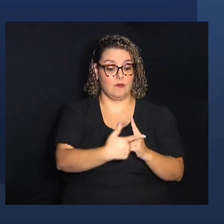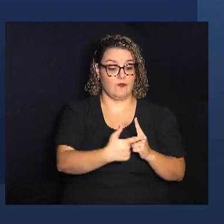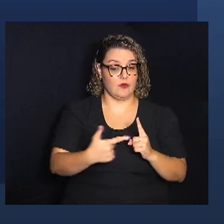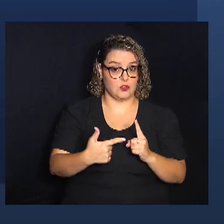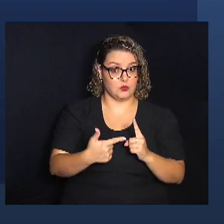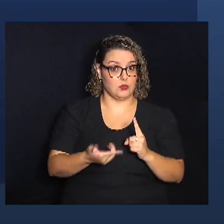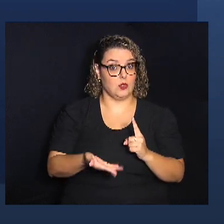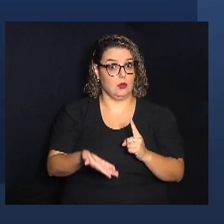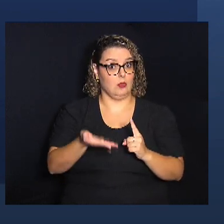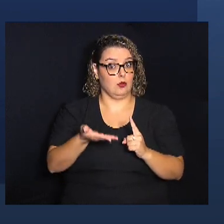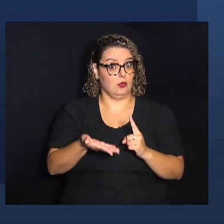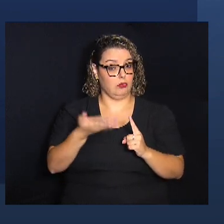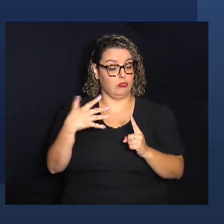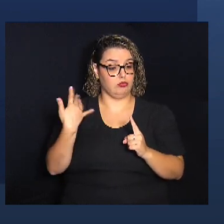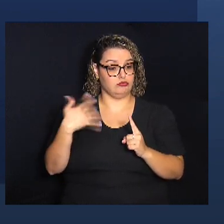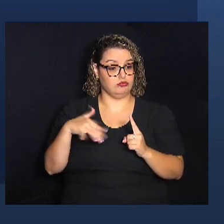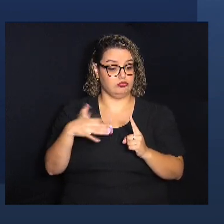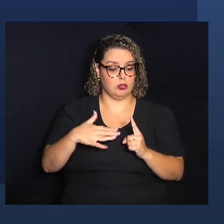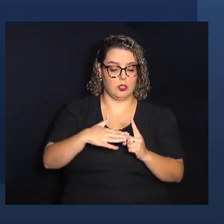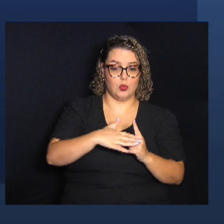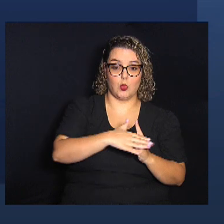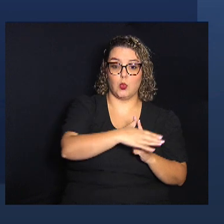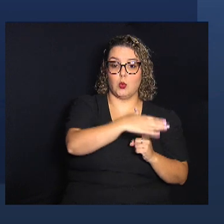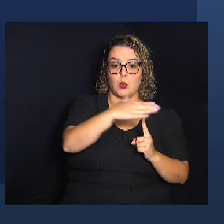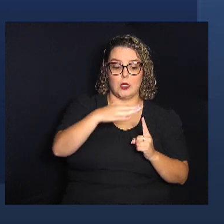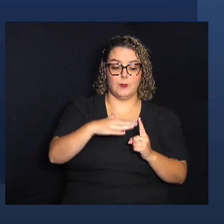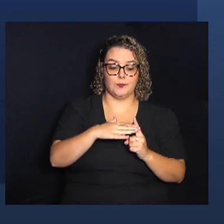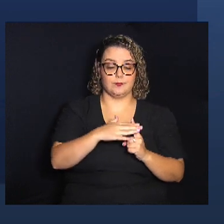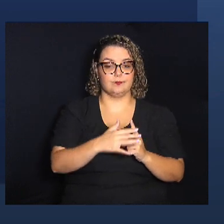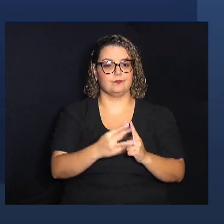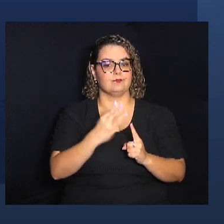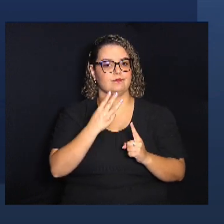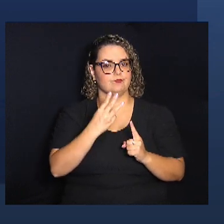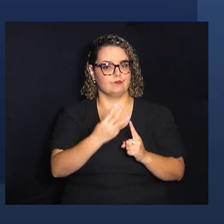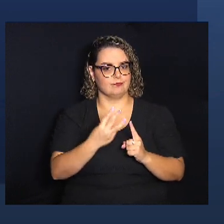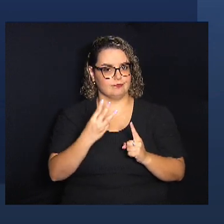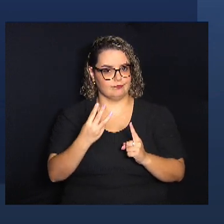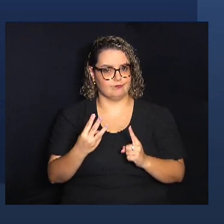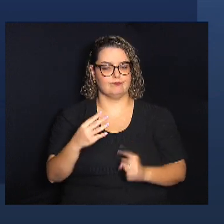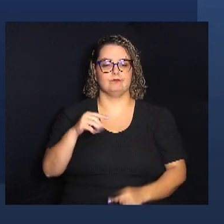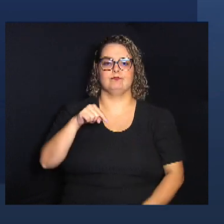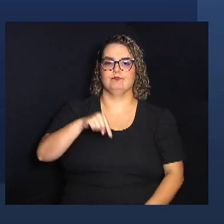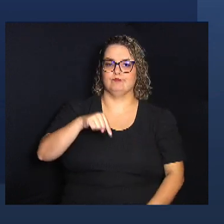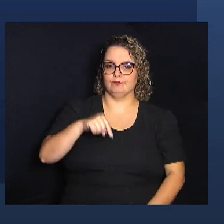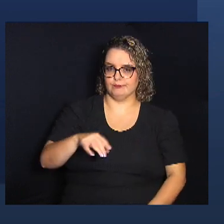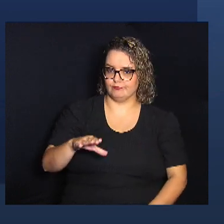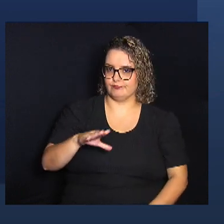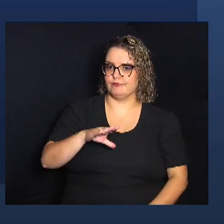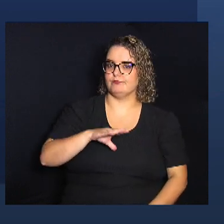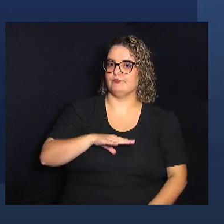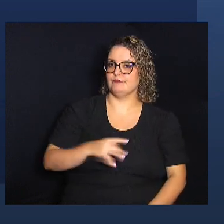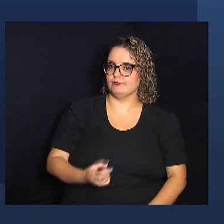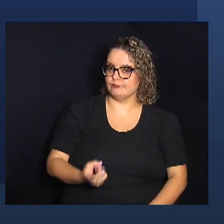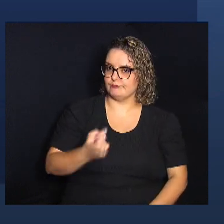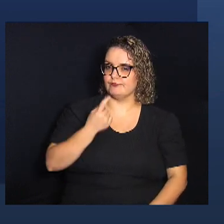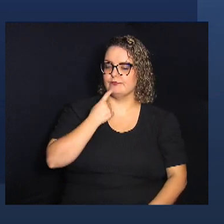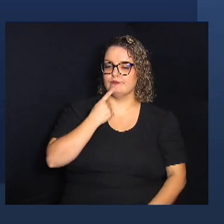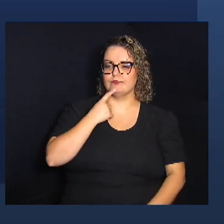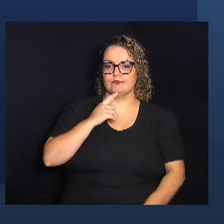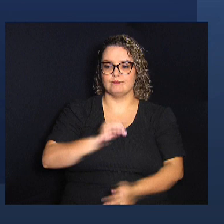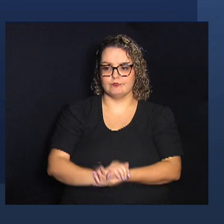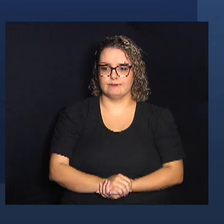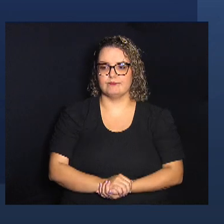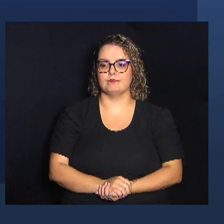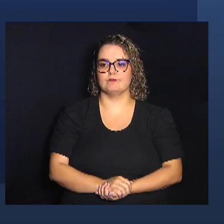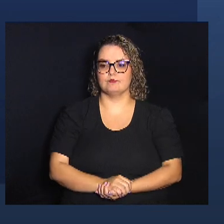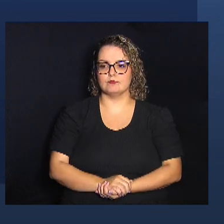é uma mínima elevada. Ao longo do dia a temperatura sobe e pode chegar aos 33 graus aqui